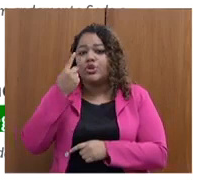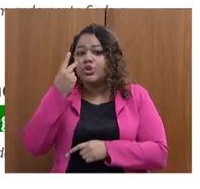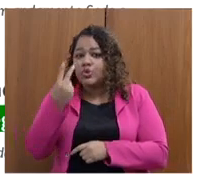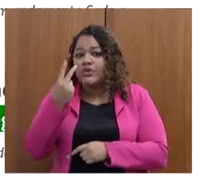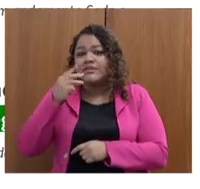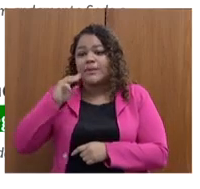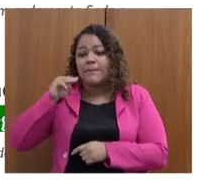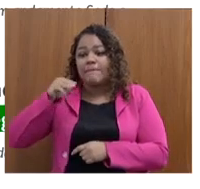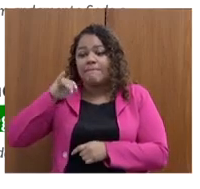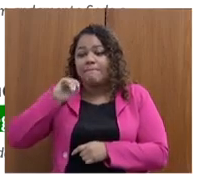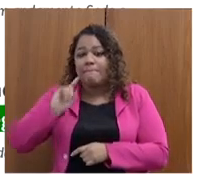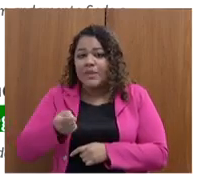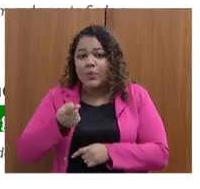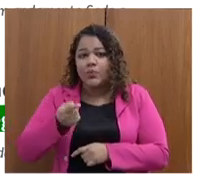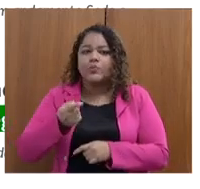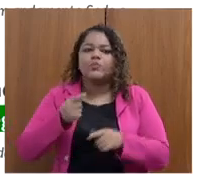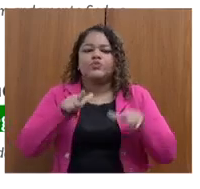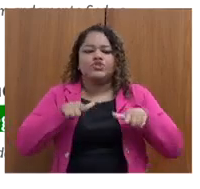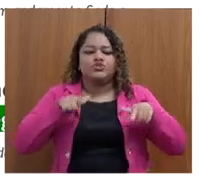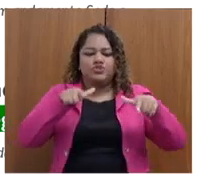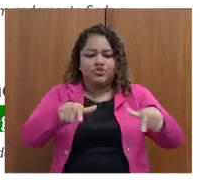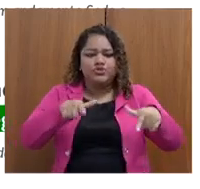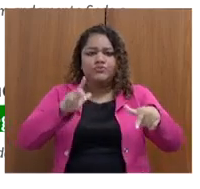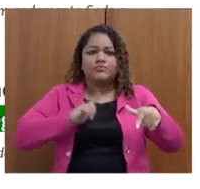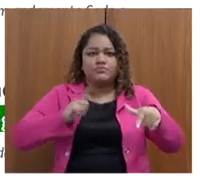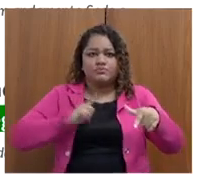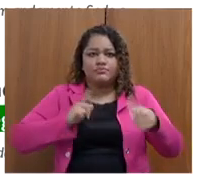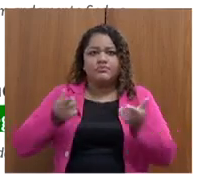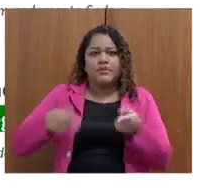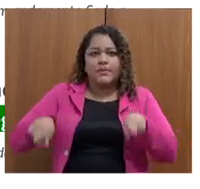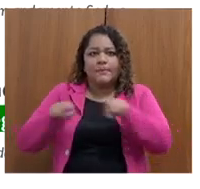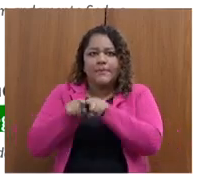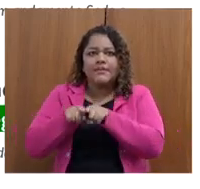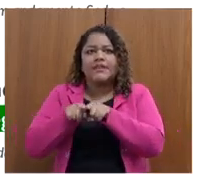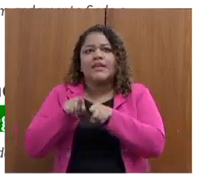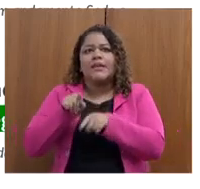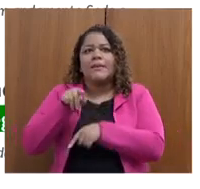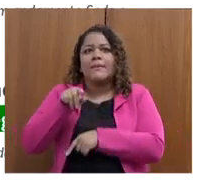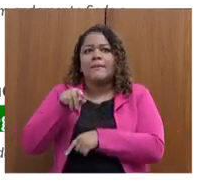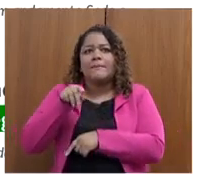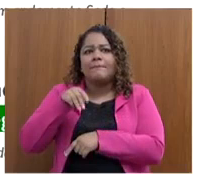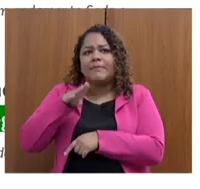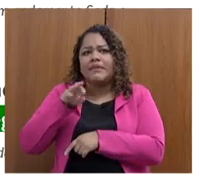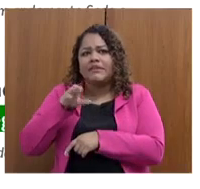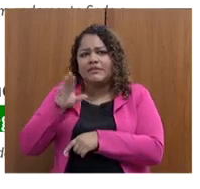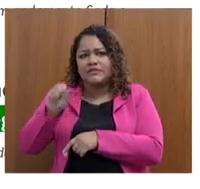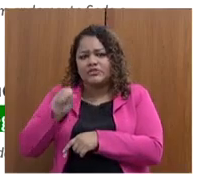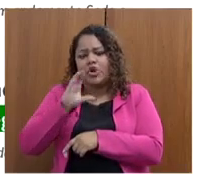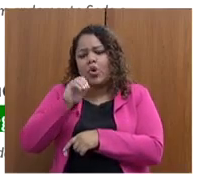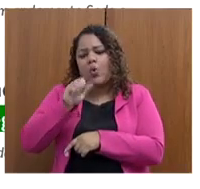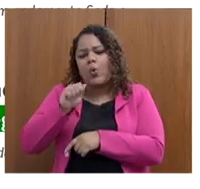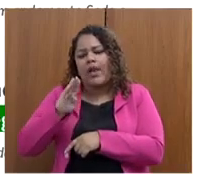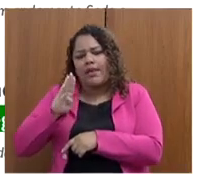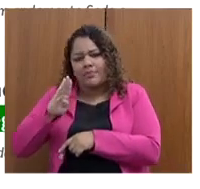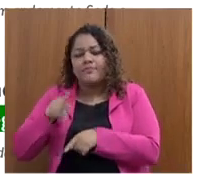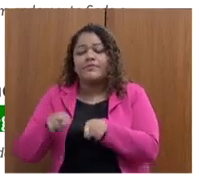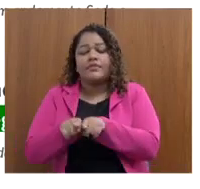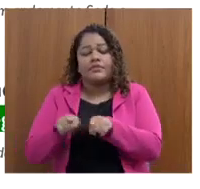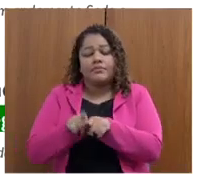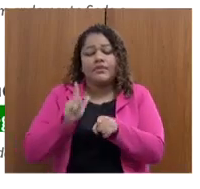parceria com a sede agência Metropolitano Vale do Aço e Cohab São 358 municípios em atendimento